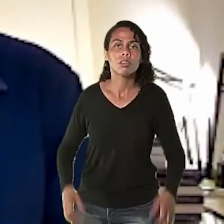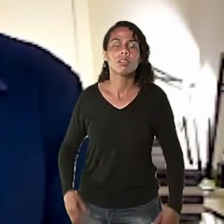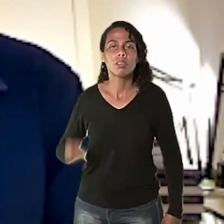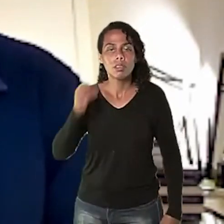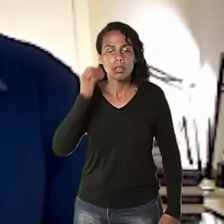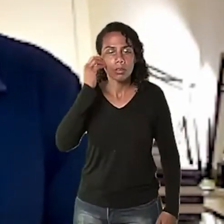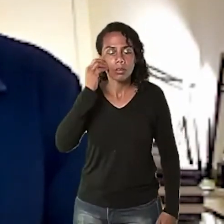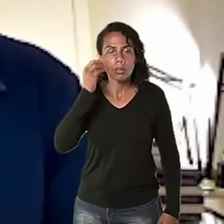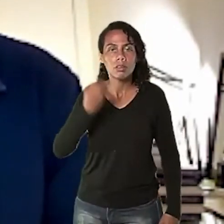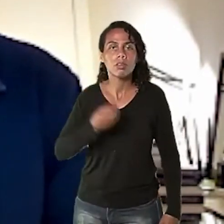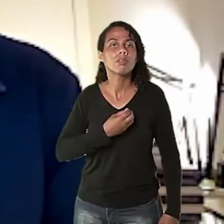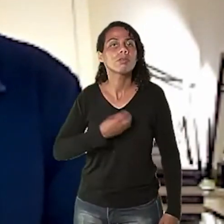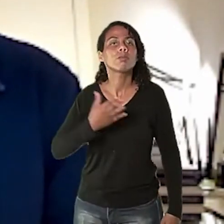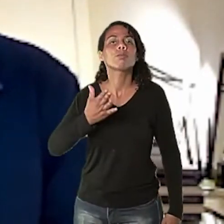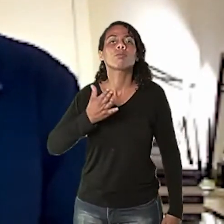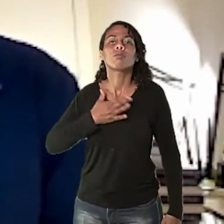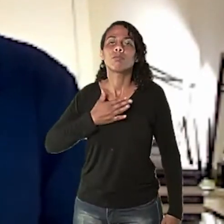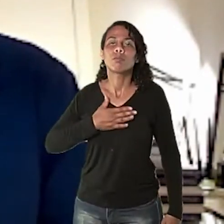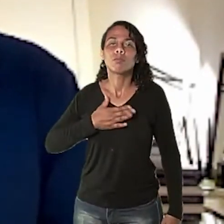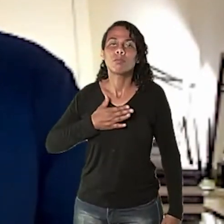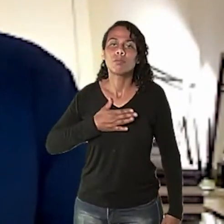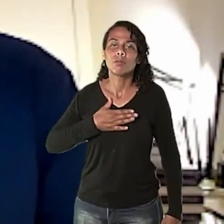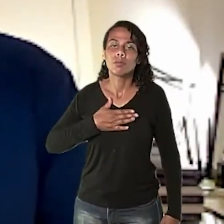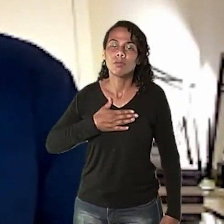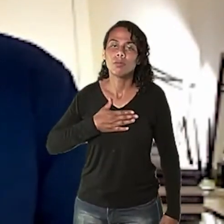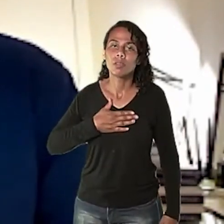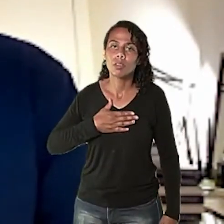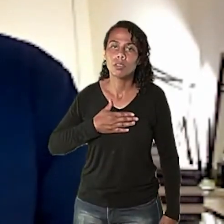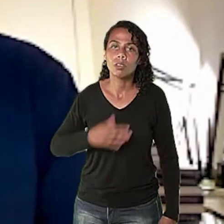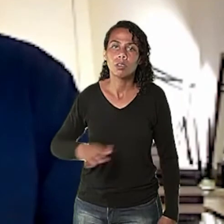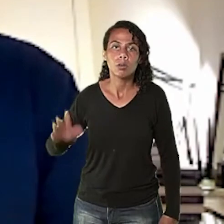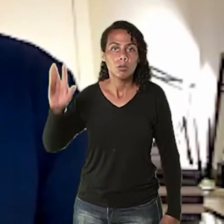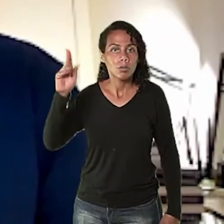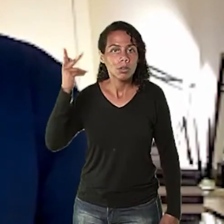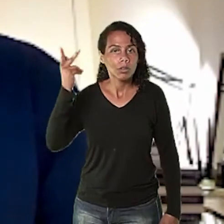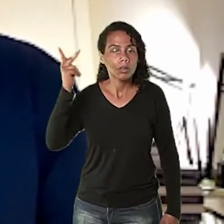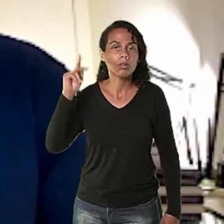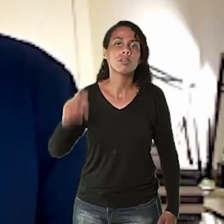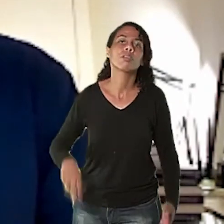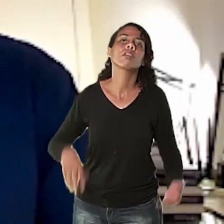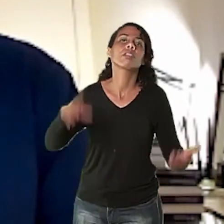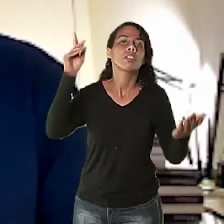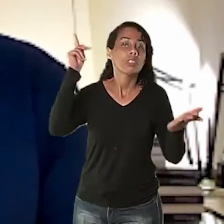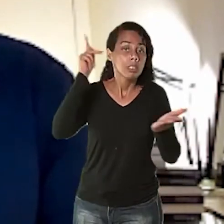híbrida. Então, até para que eu queira,